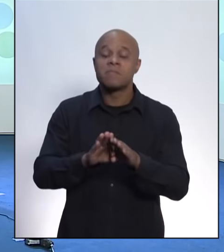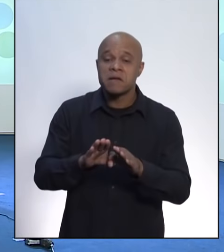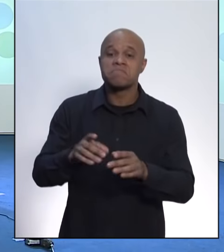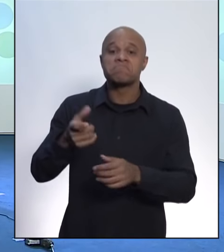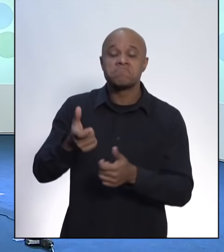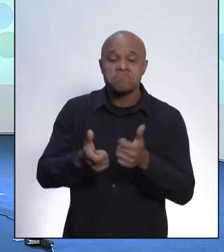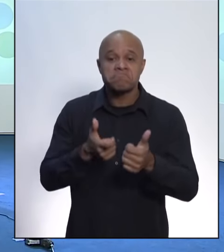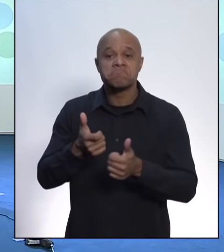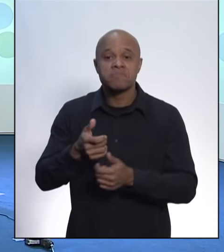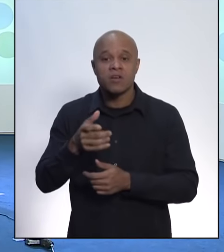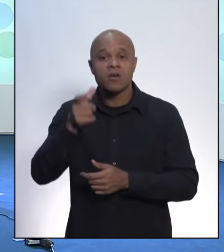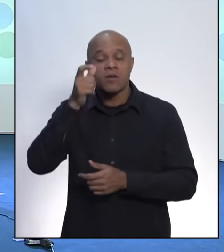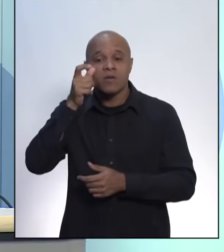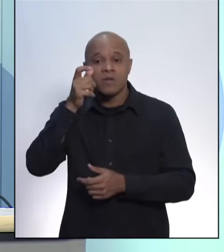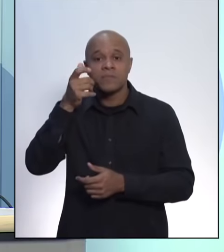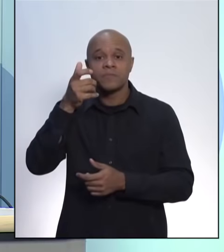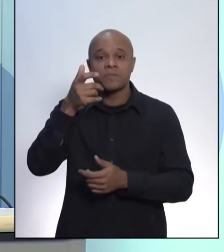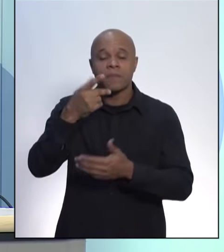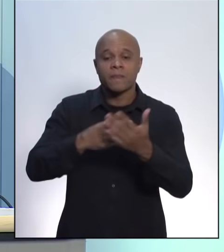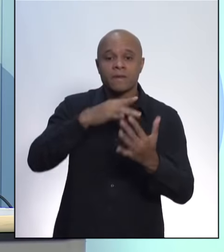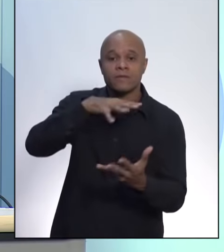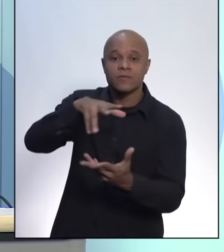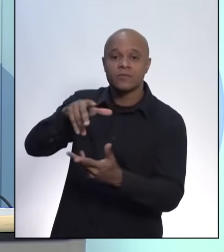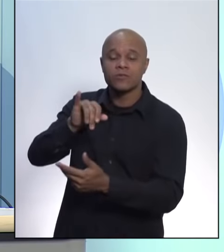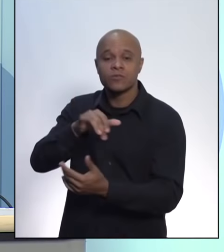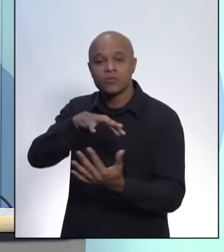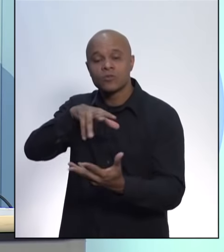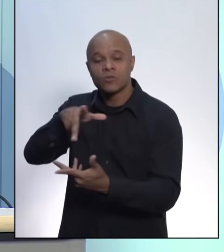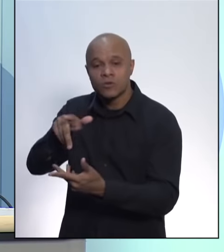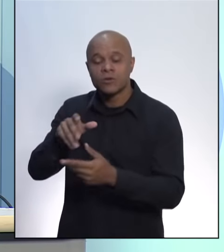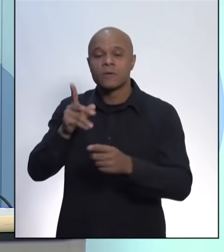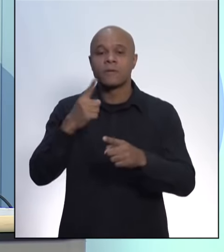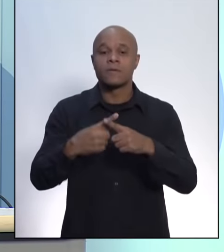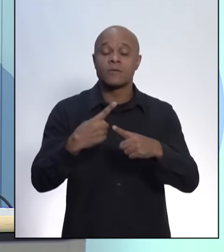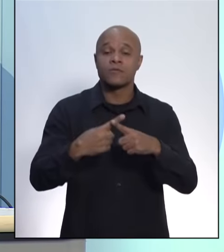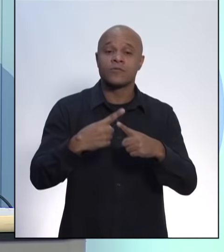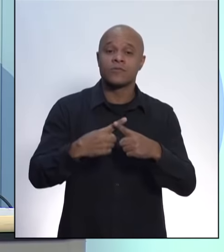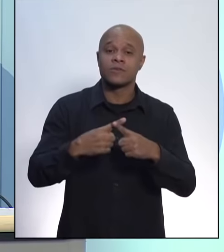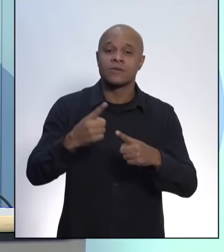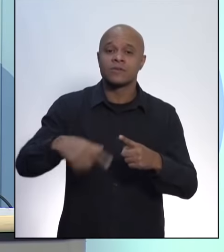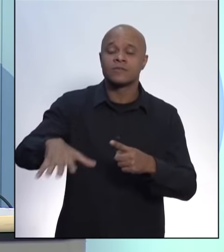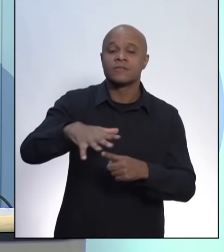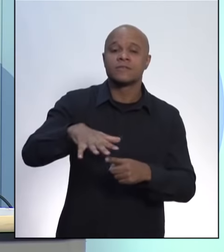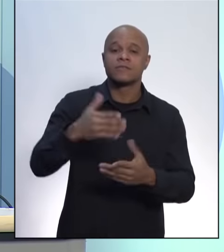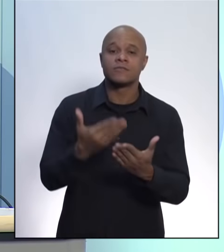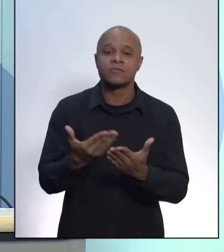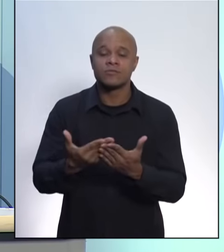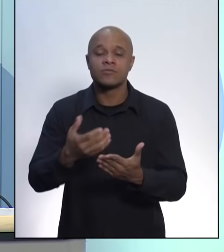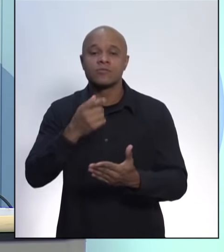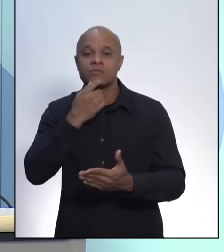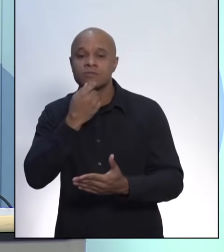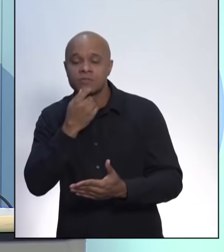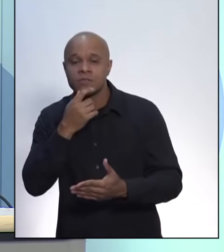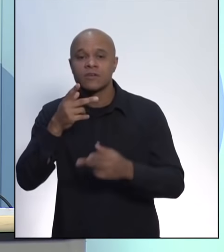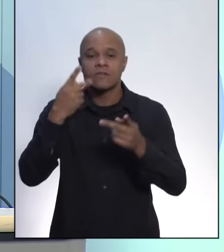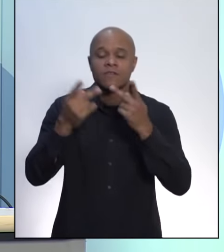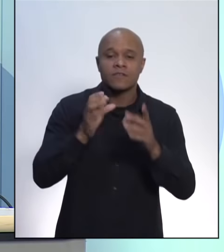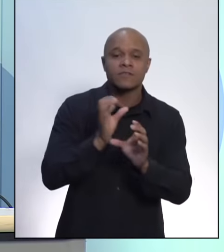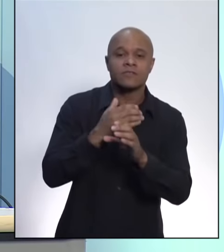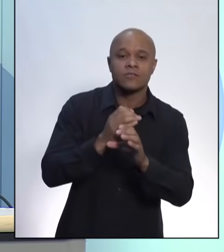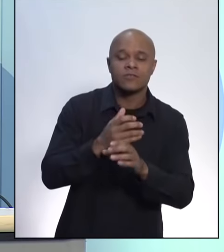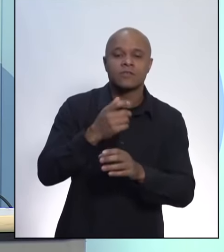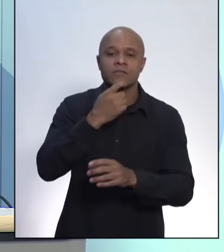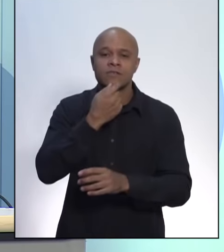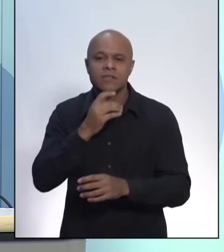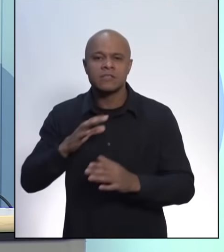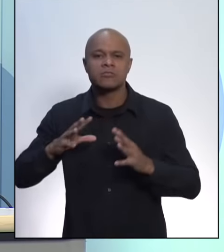né isso é um padrão internacional então por que que eu estou é aula de inglês eu estou falando de ciências inglês